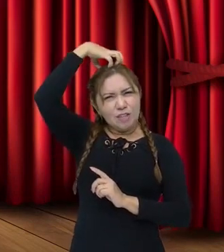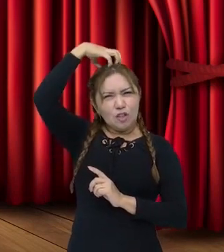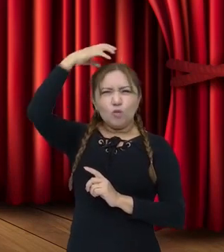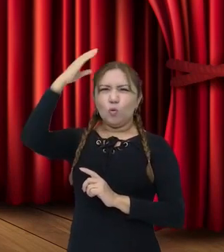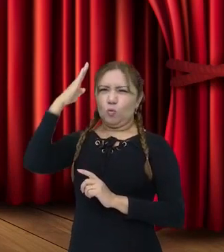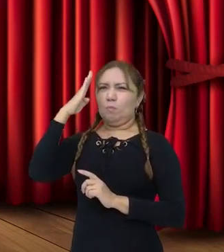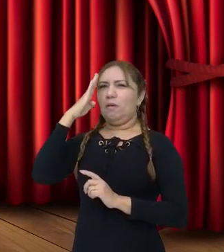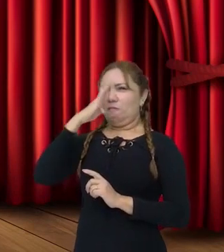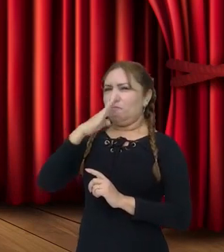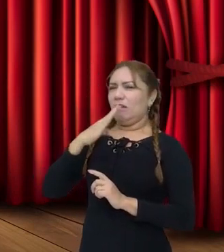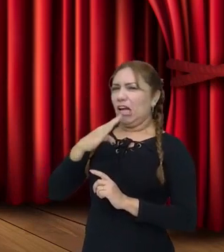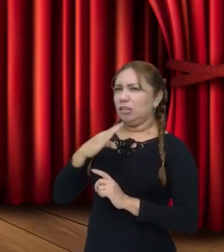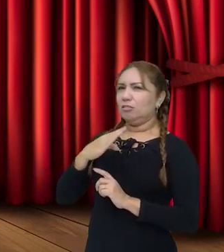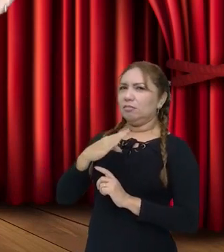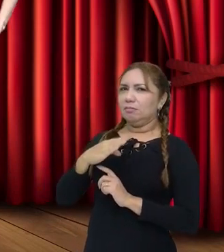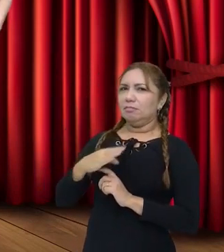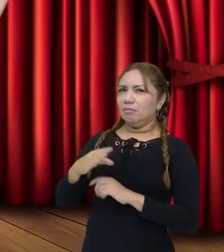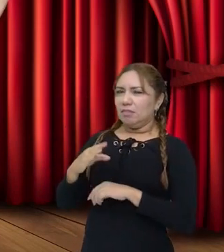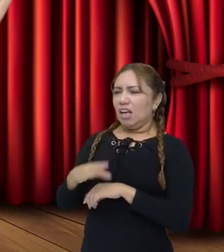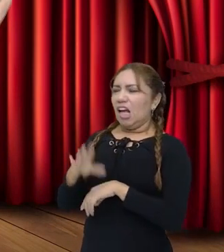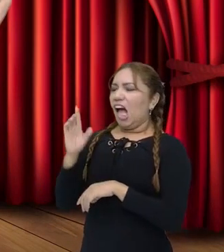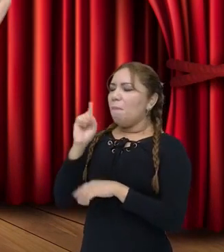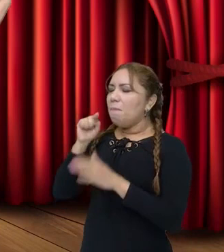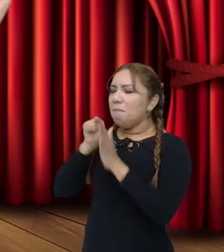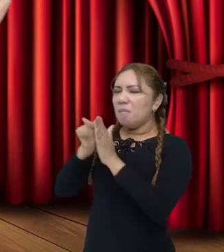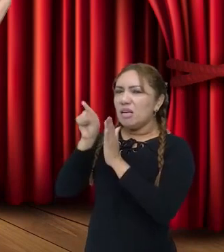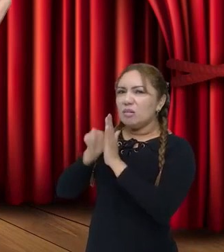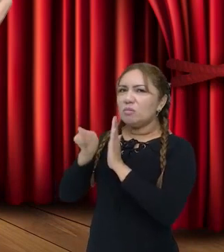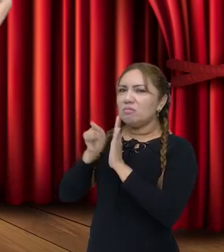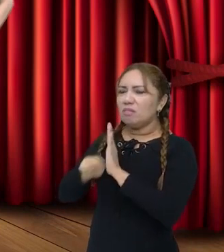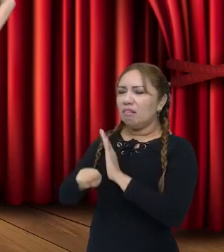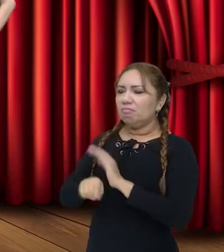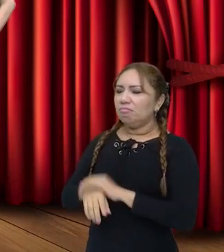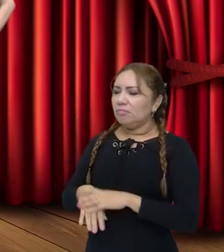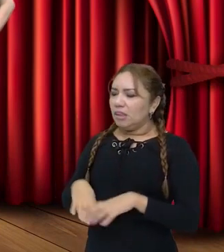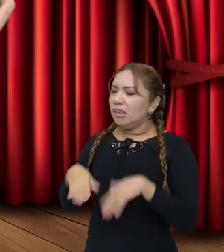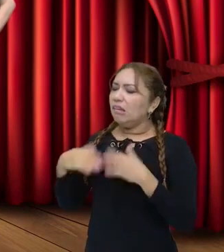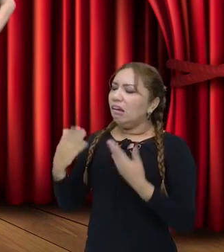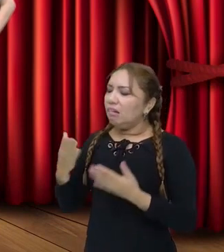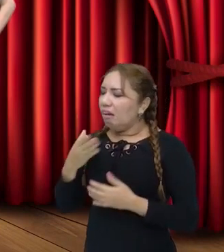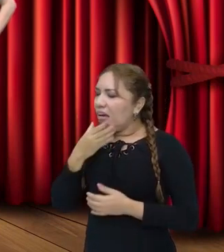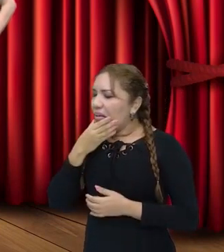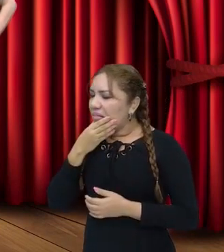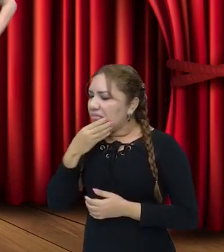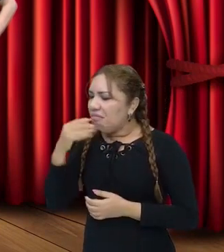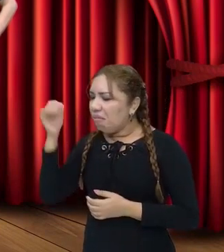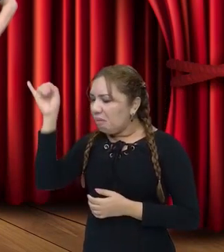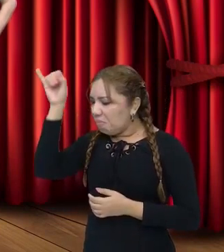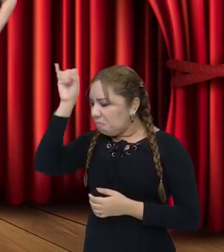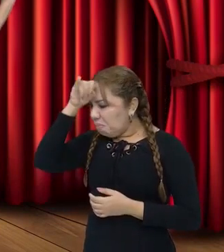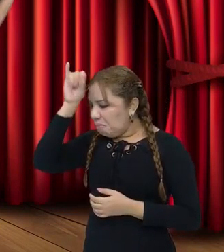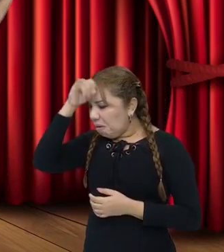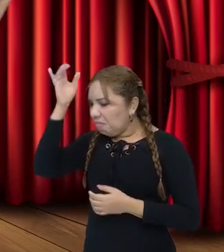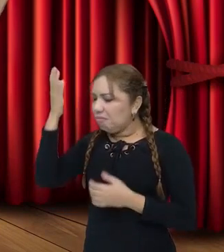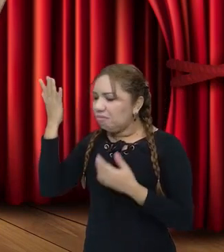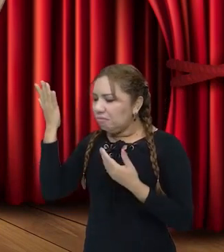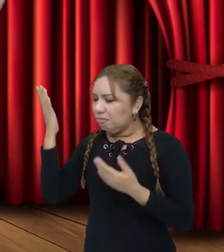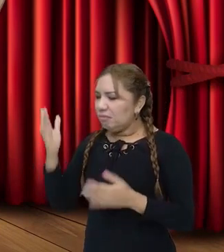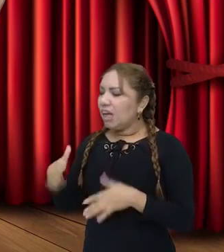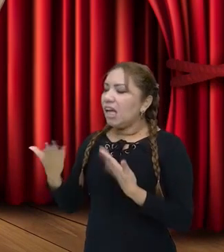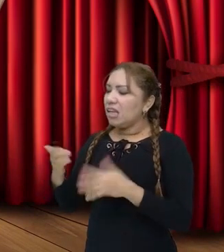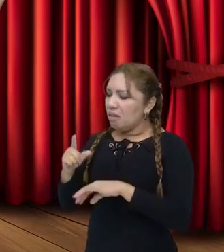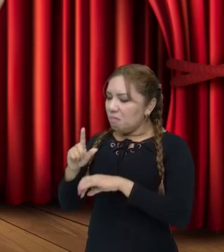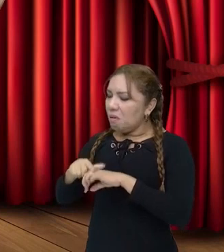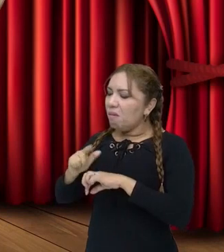todo malvado fazendo a seguinte pergunta: pescador de meia tigela, cadê meu